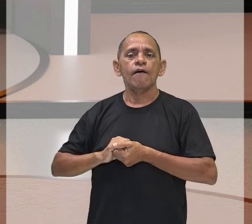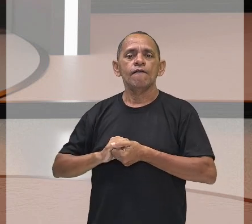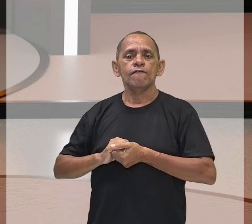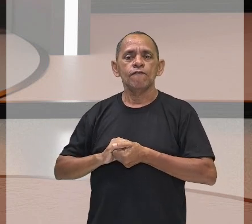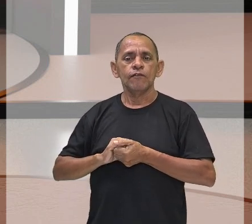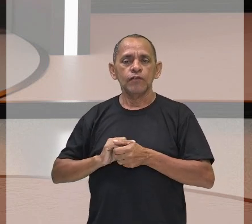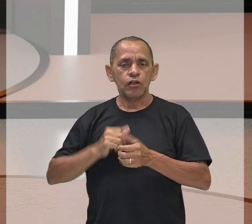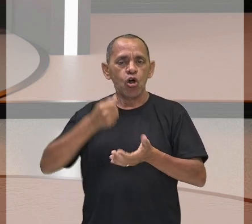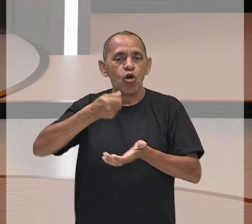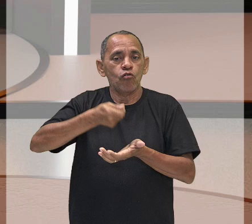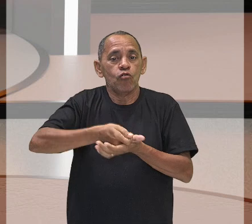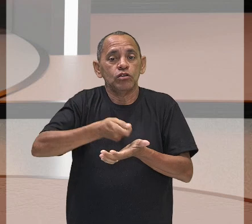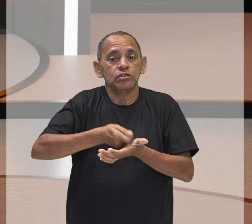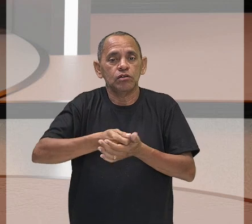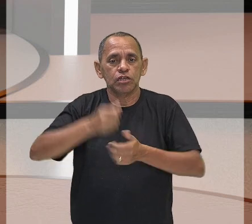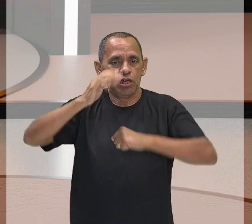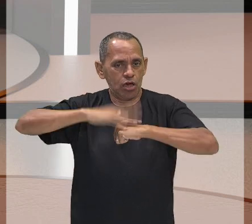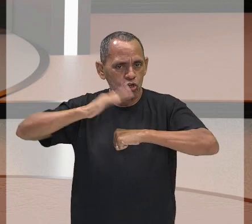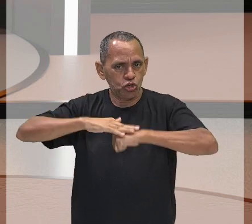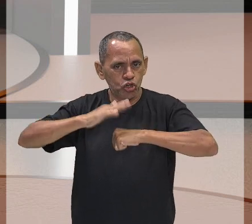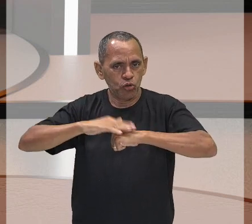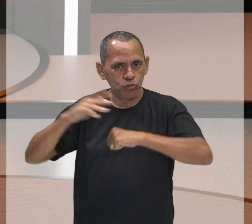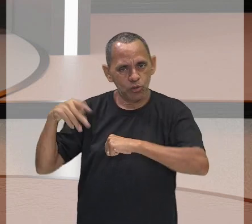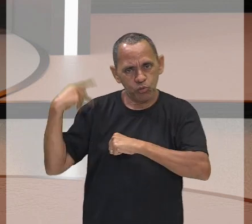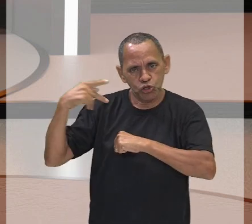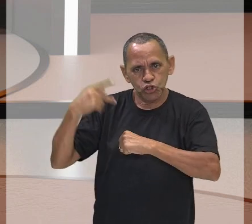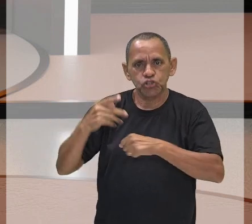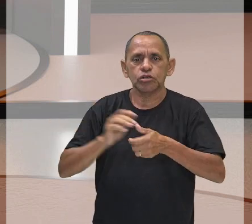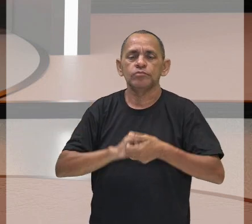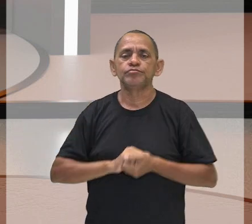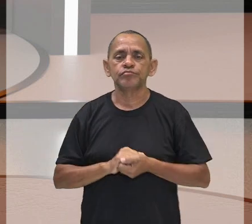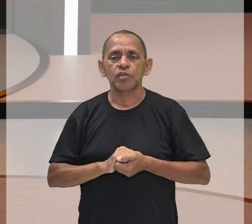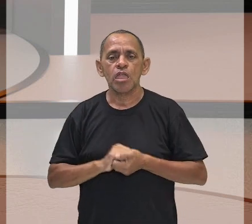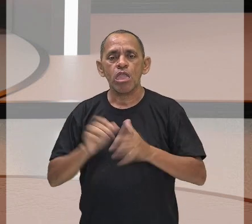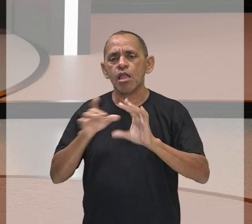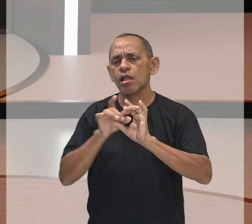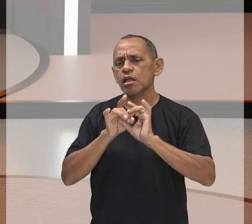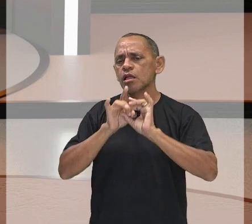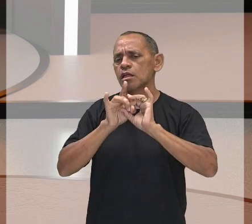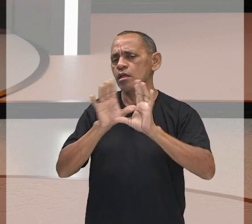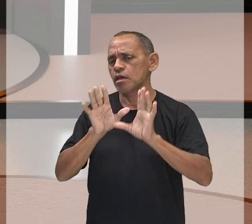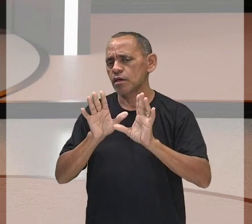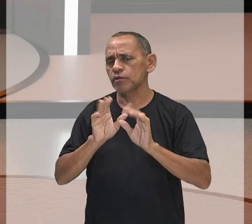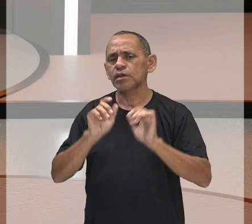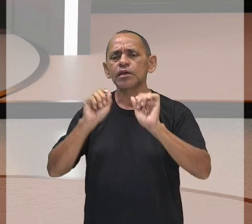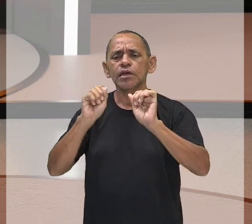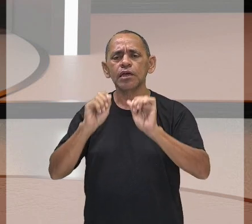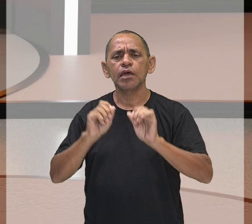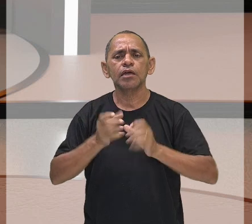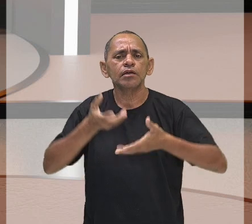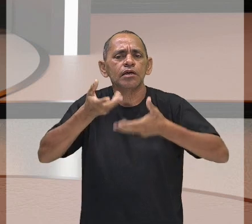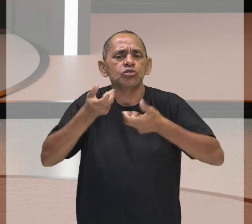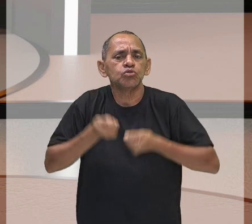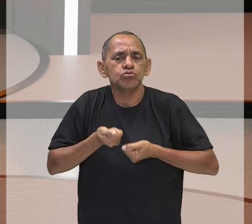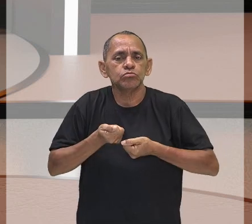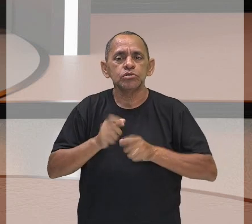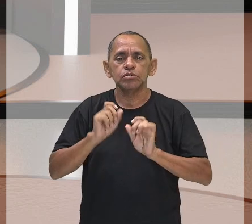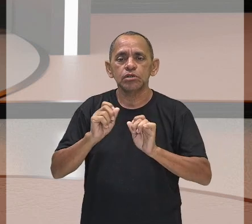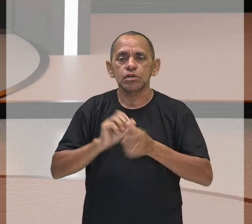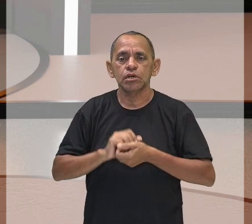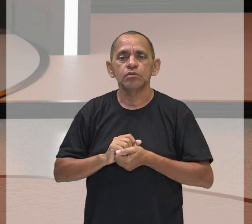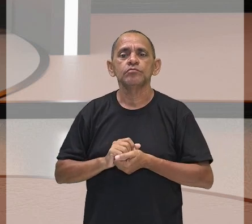vê que após essa independência, entre aspas, quem vai assumir de fato o governo brasileiro é